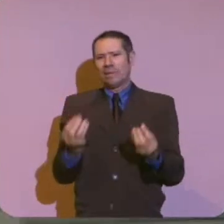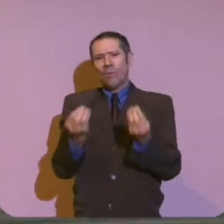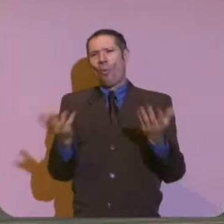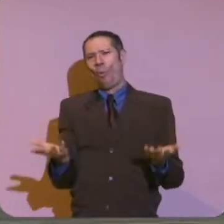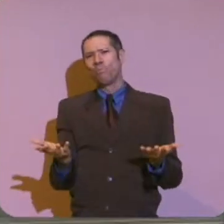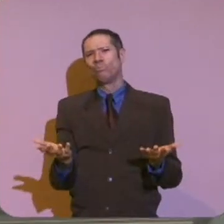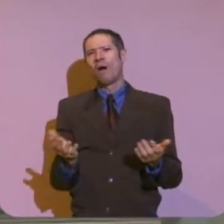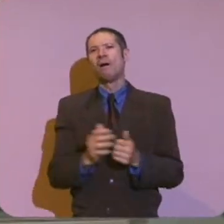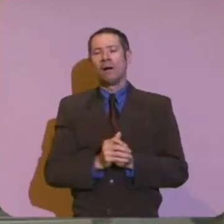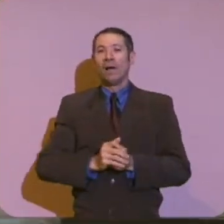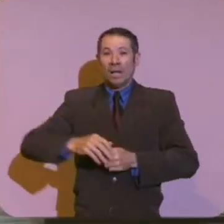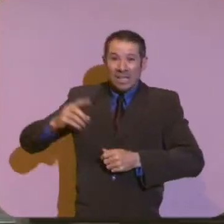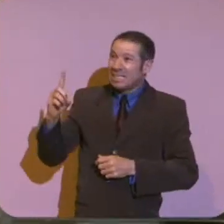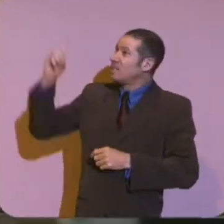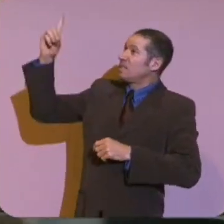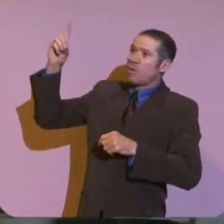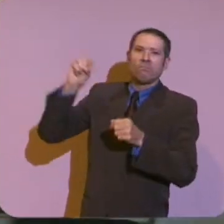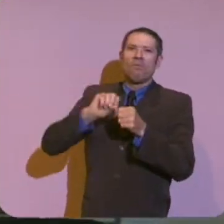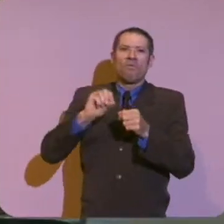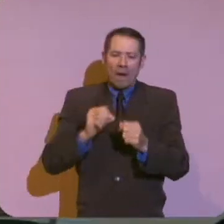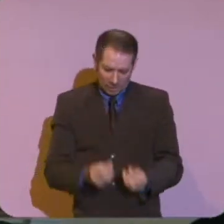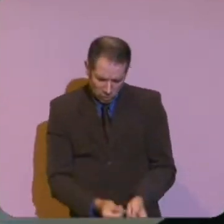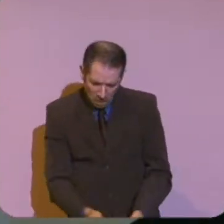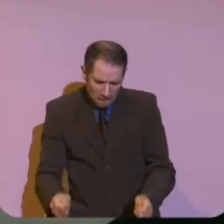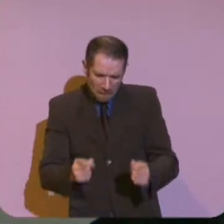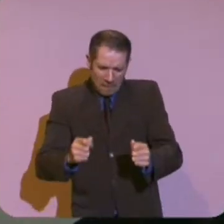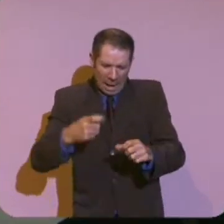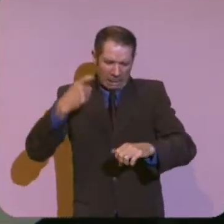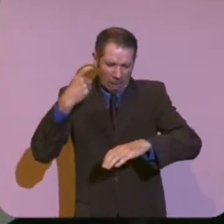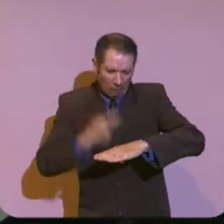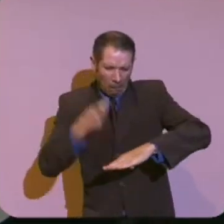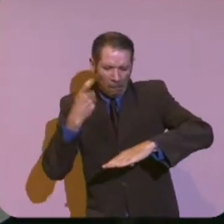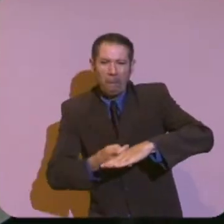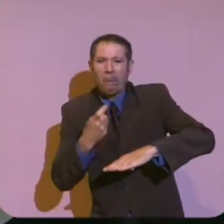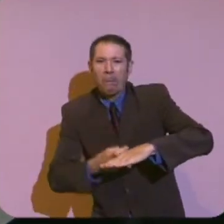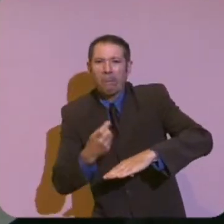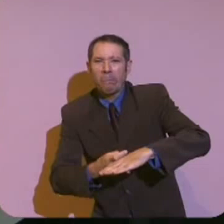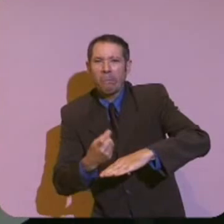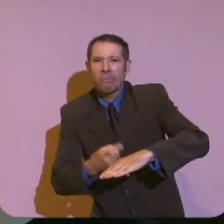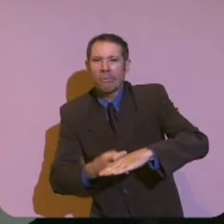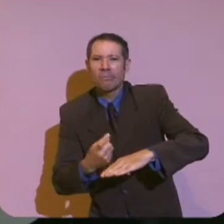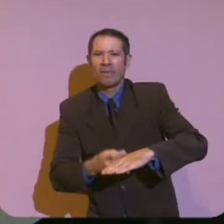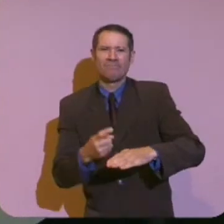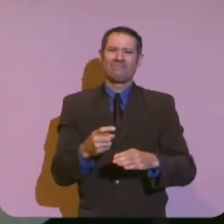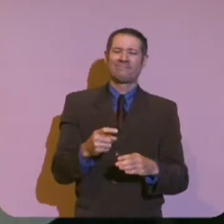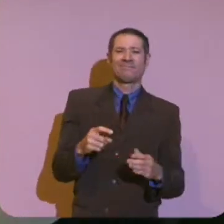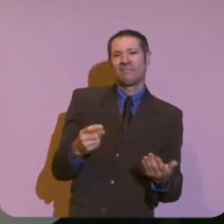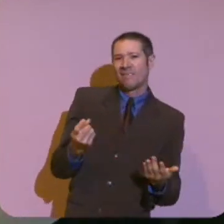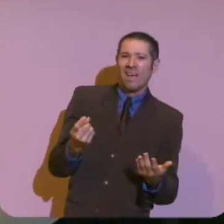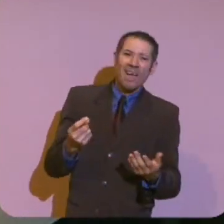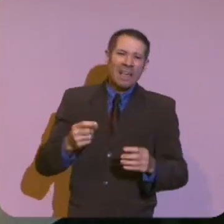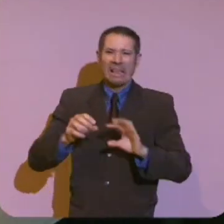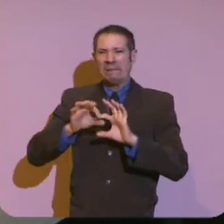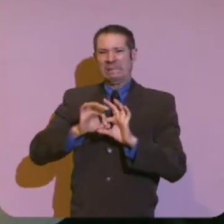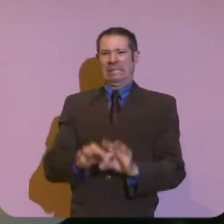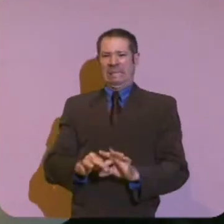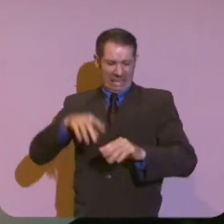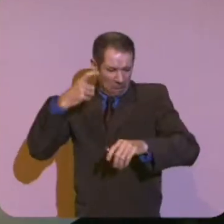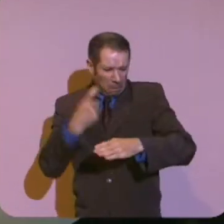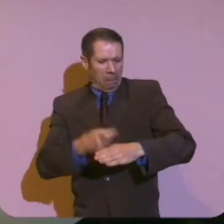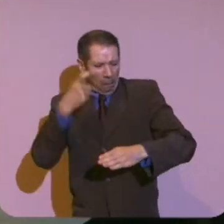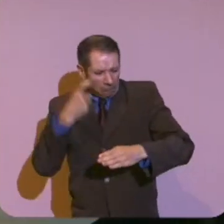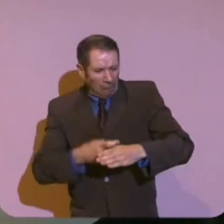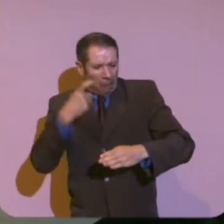E aí então o que Deus faz com o barro duro? Com o barro que não se deixa